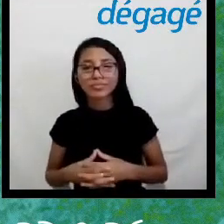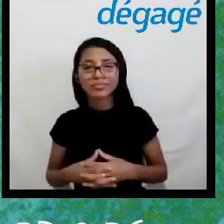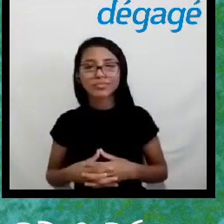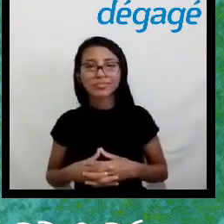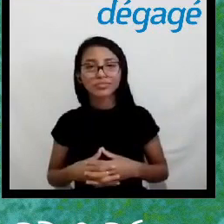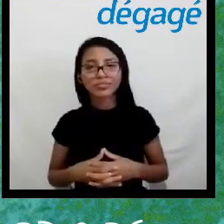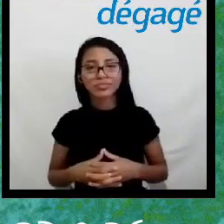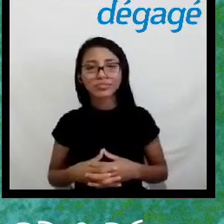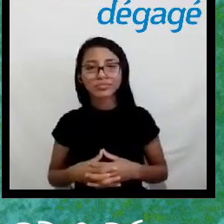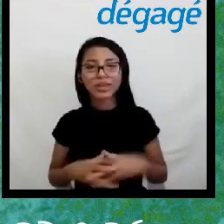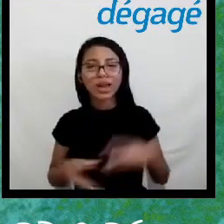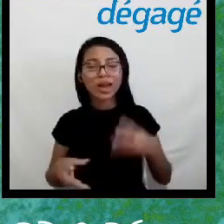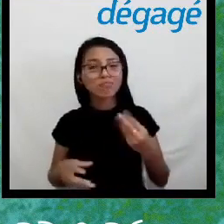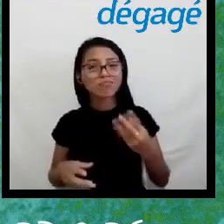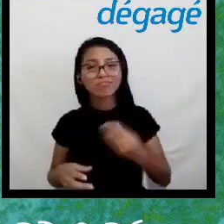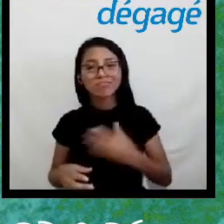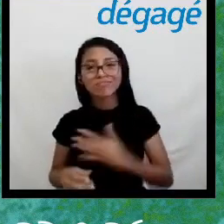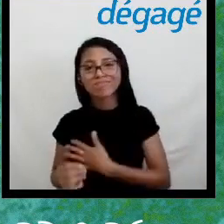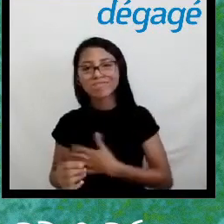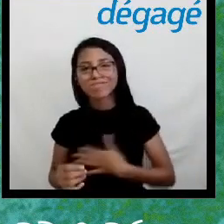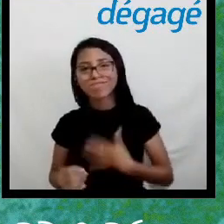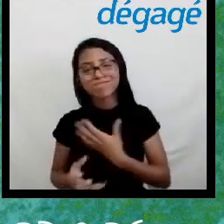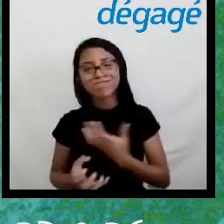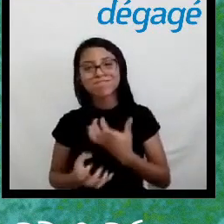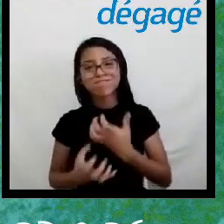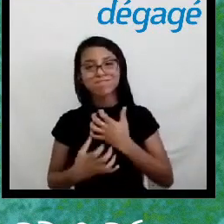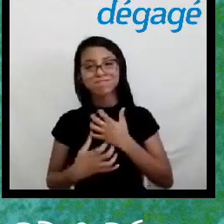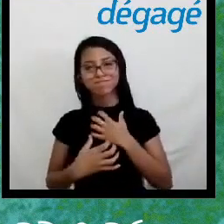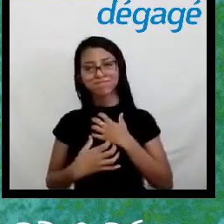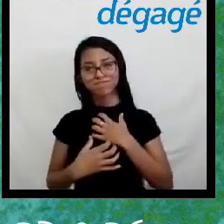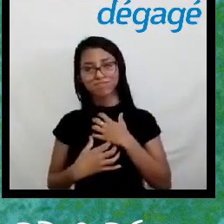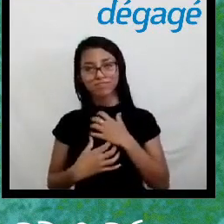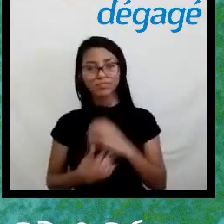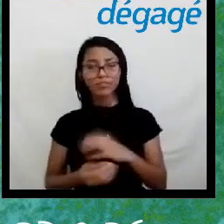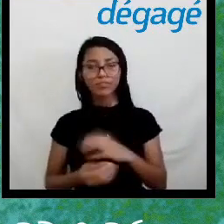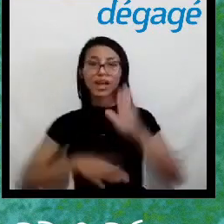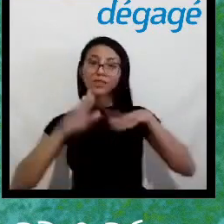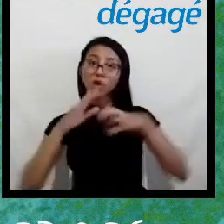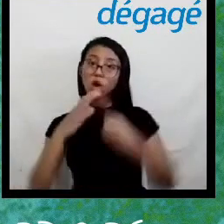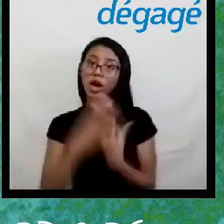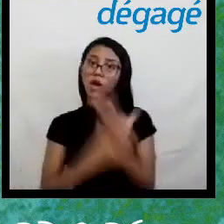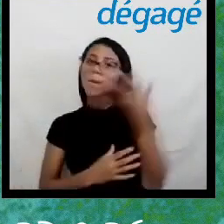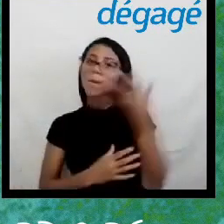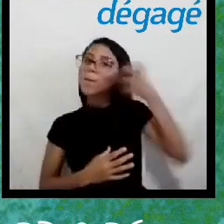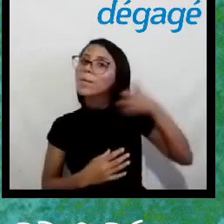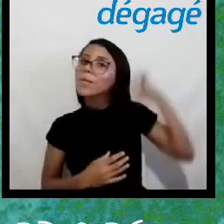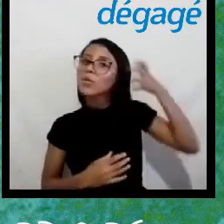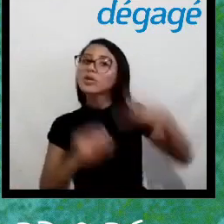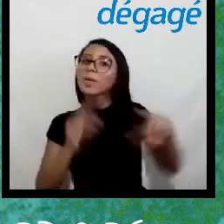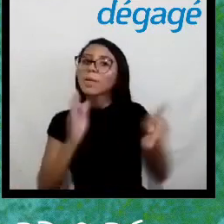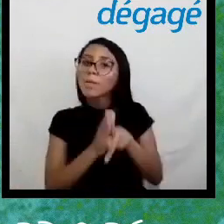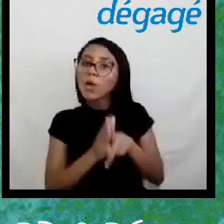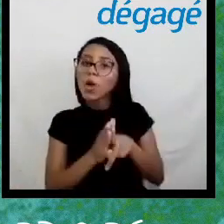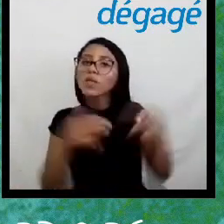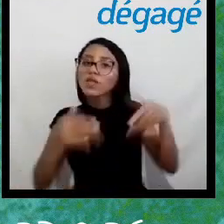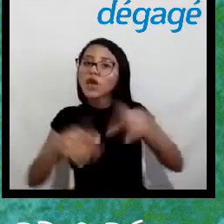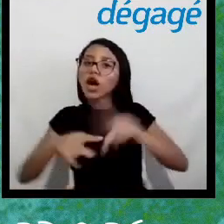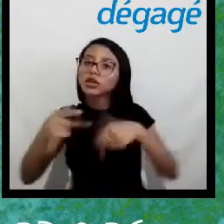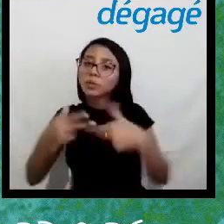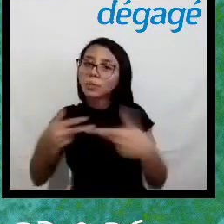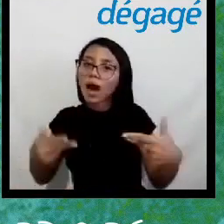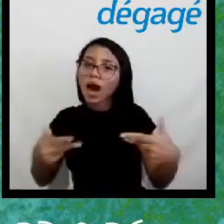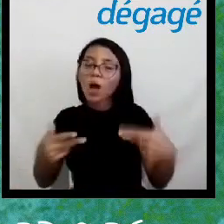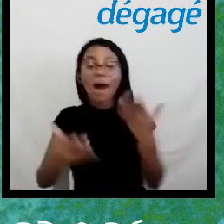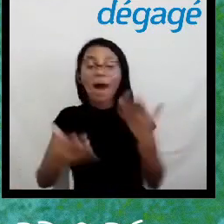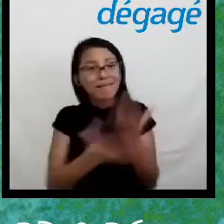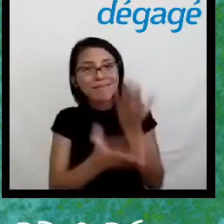É muito forte. Aí eu crio umas músicas também para os animais, para poder trabalhar com eles na aula, porque eu meio que canso um pouco,